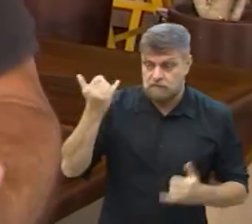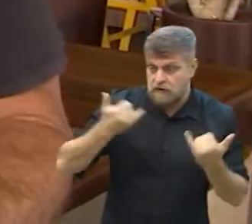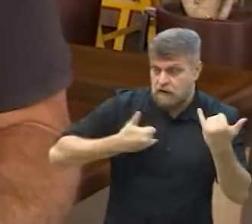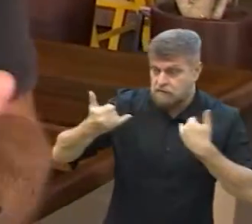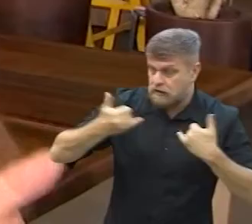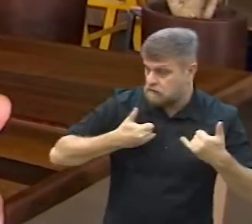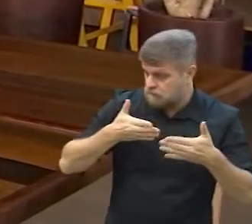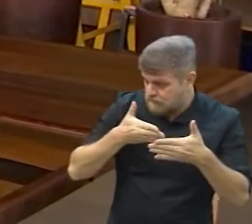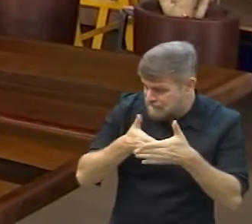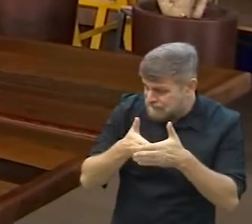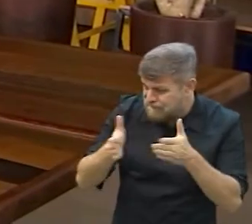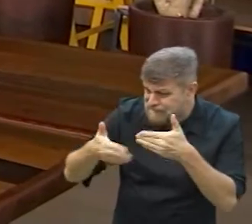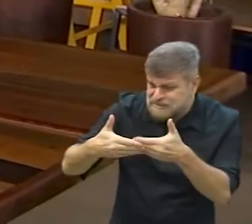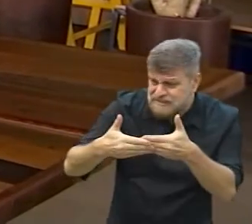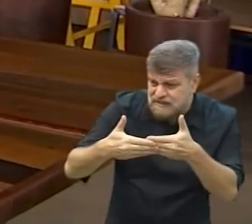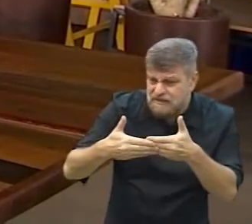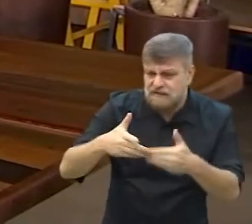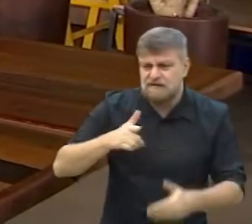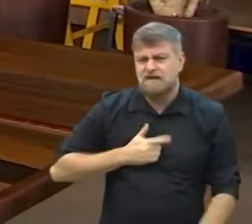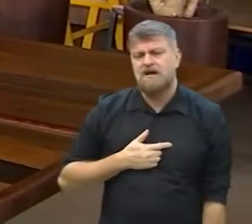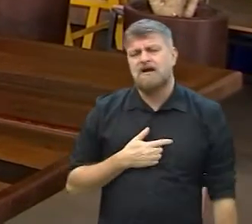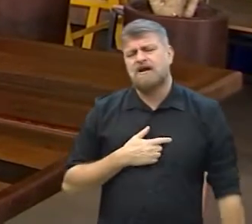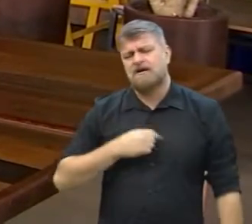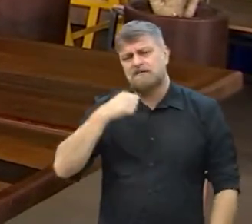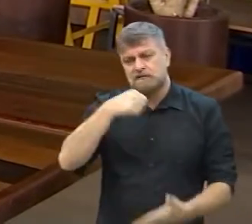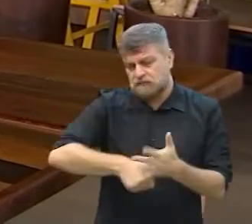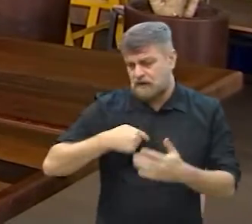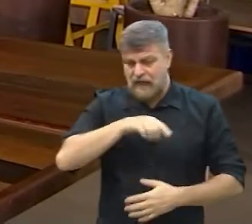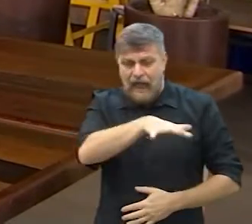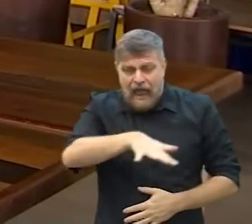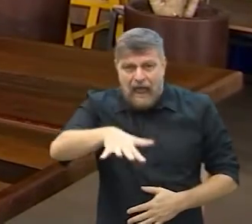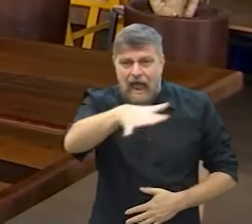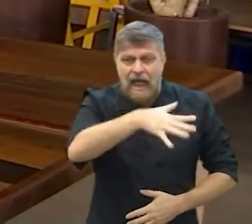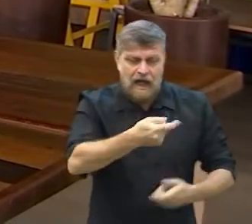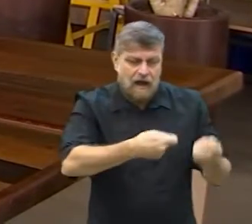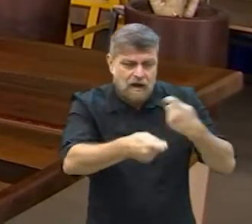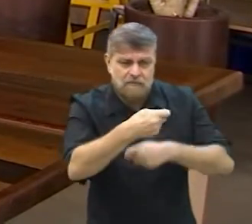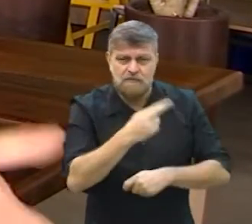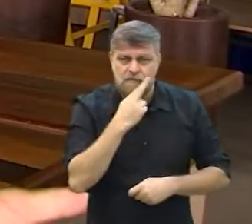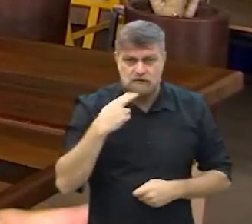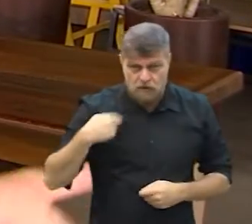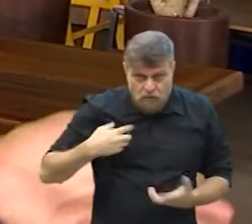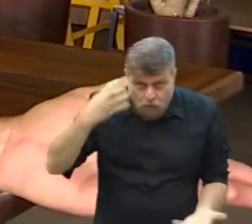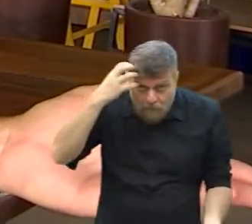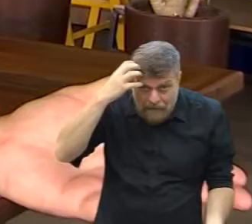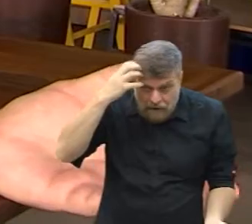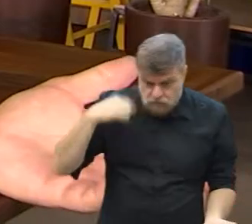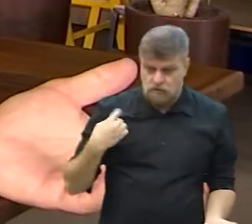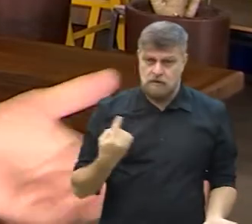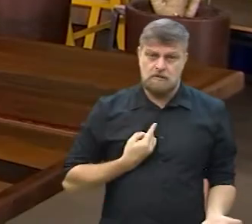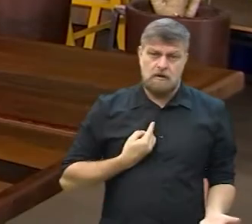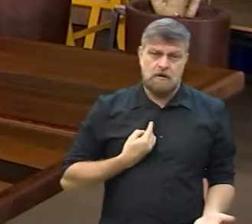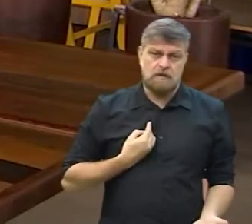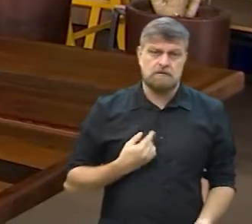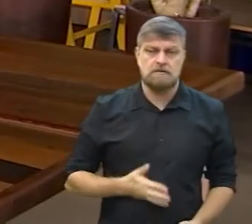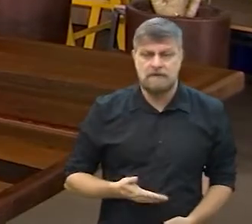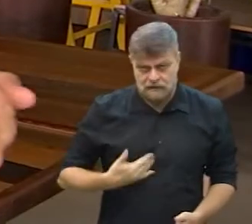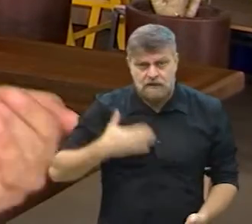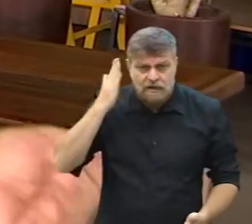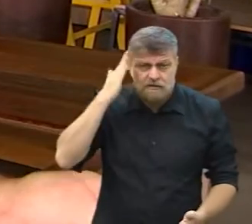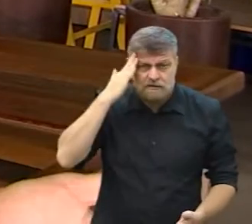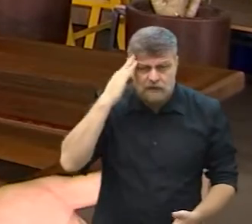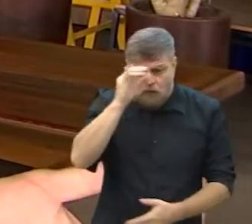uma notícia de restrição, vem exatamente em cima do nosso setor, que não é o culpado por tudo que está acontecendo, eu tenho